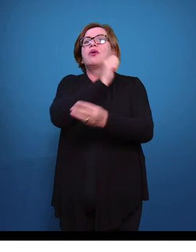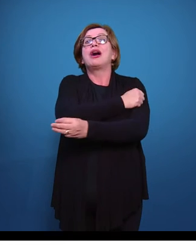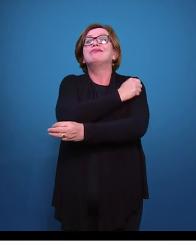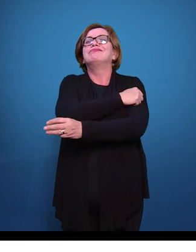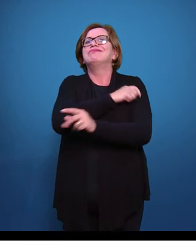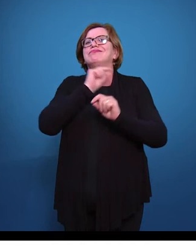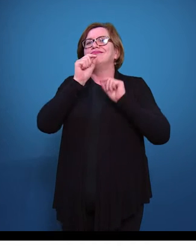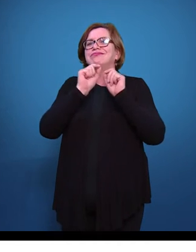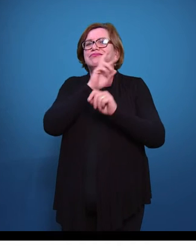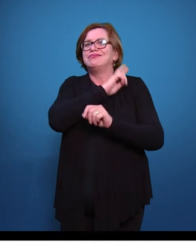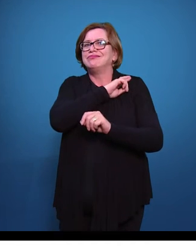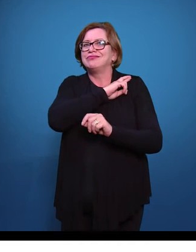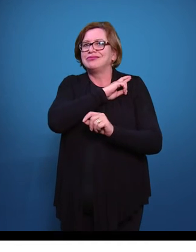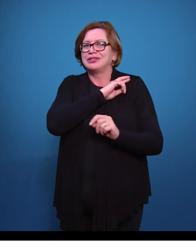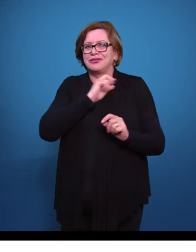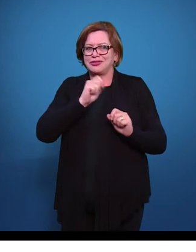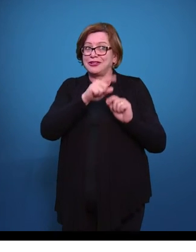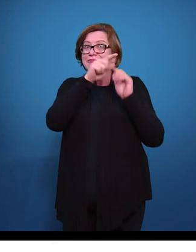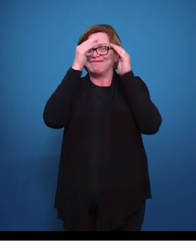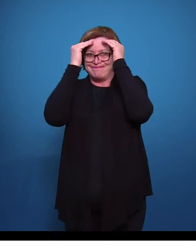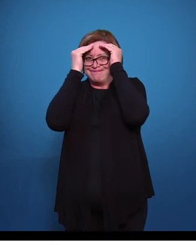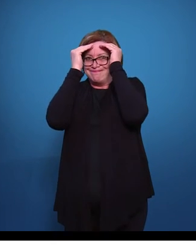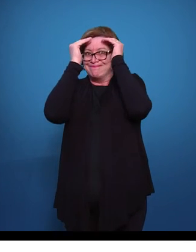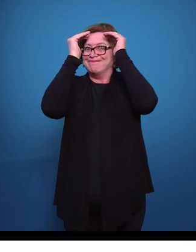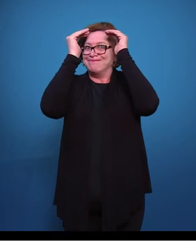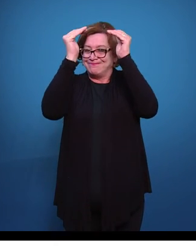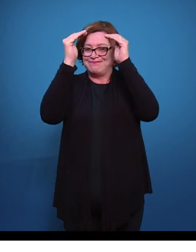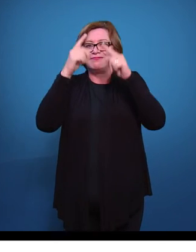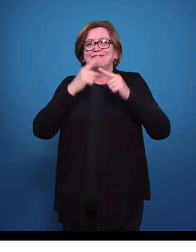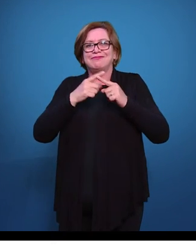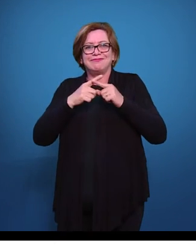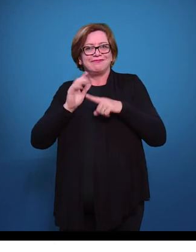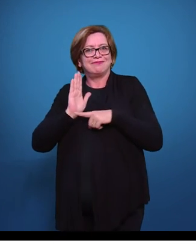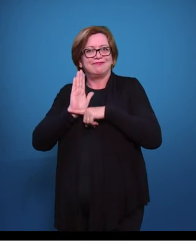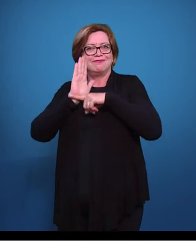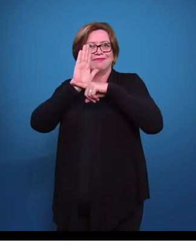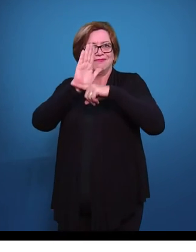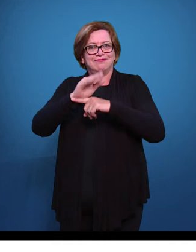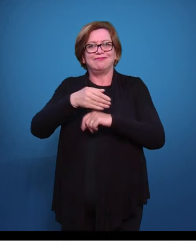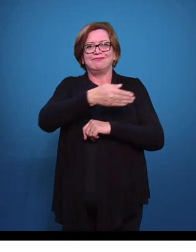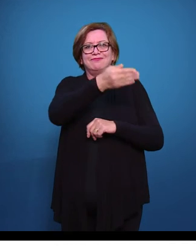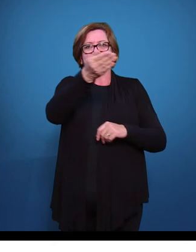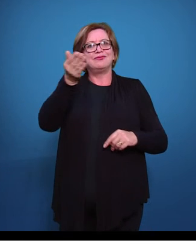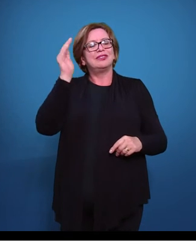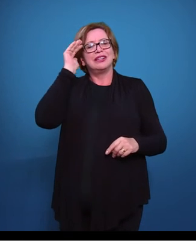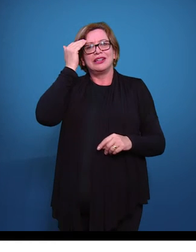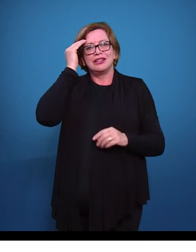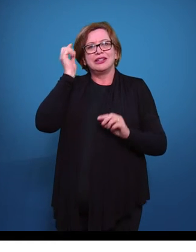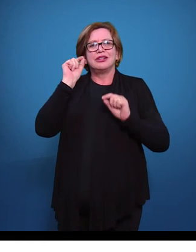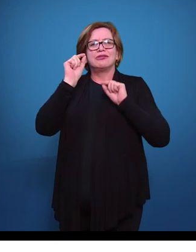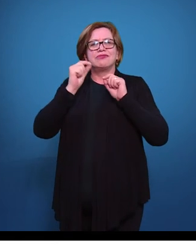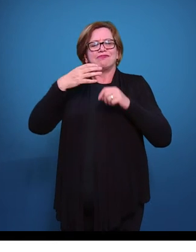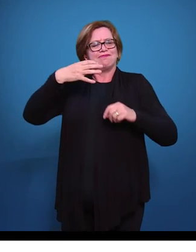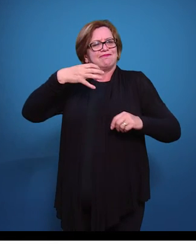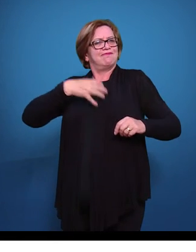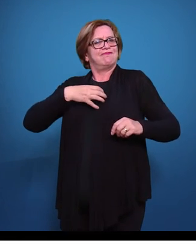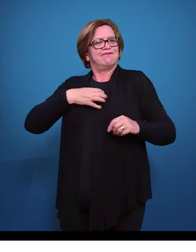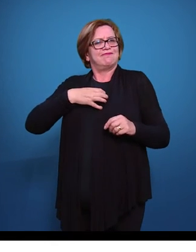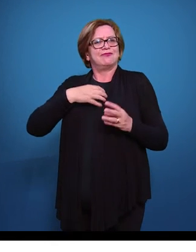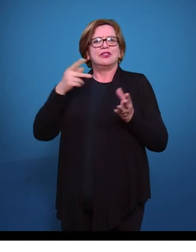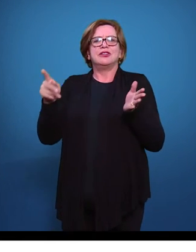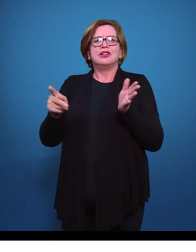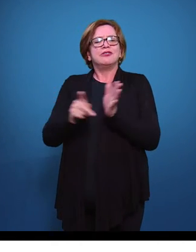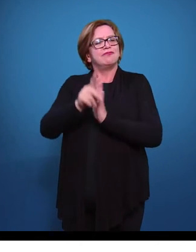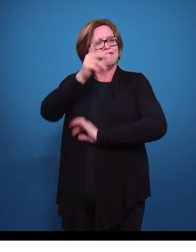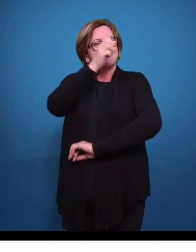que se espera preste muita atenção nisso porque isso vai ajudar vocês a compreender quais são as posturas que devem ser